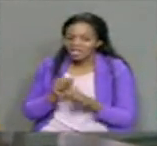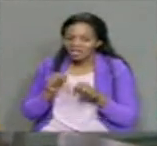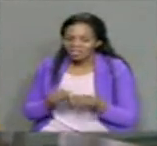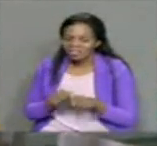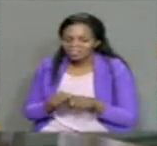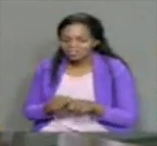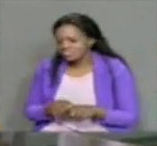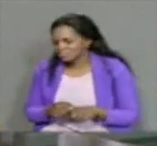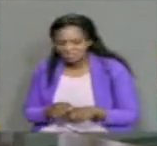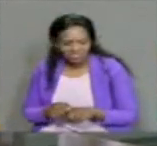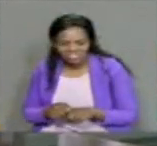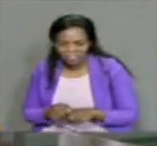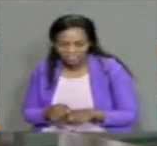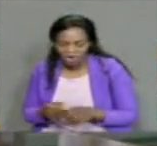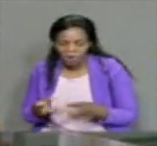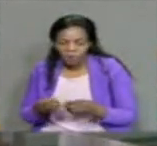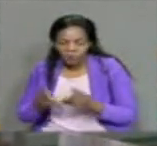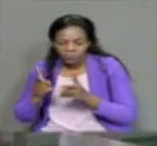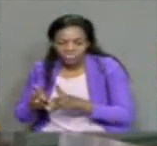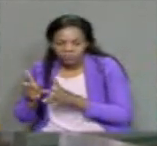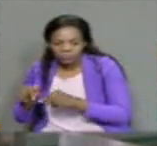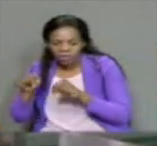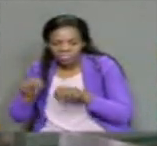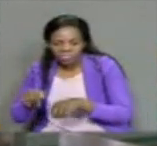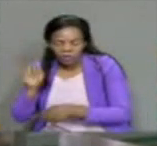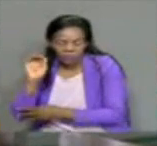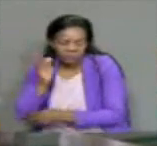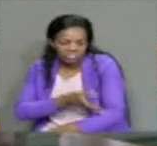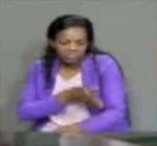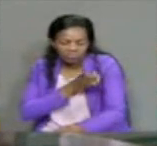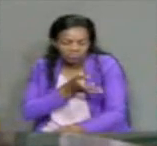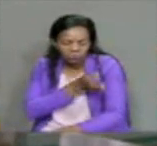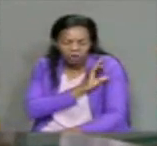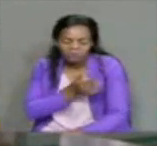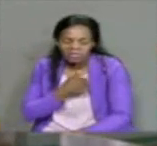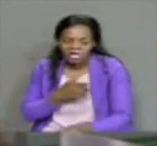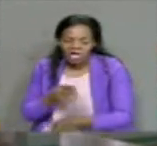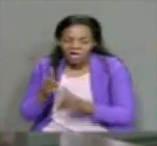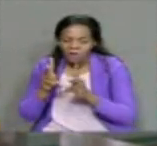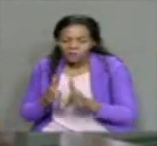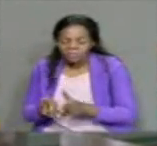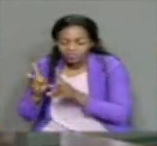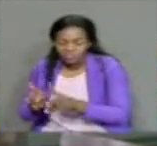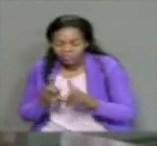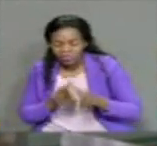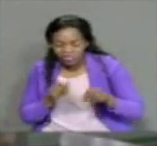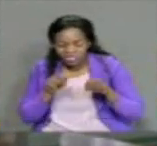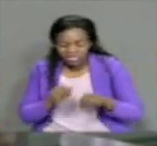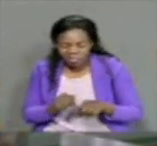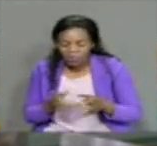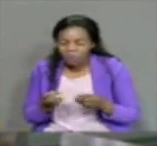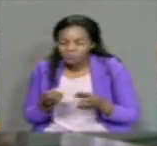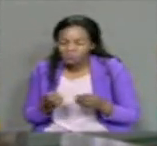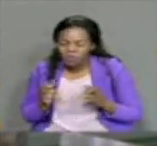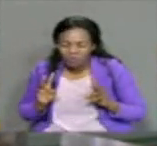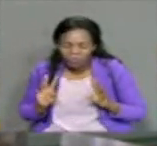durante durante esse fim de semana, em que grande parte dos estabelecimentos de hotelaria,